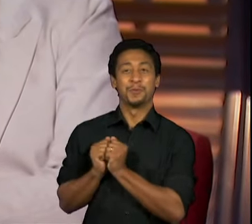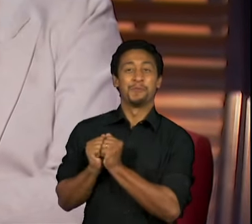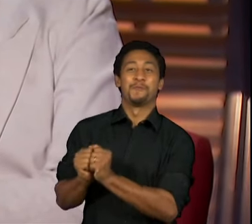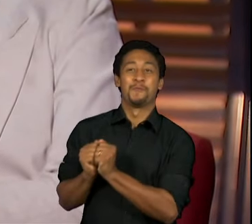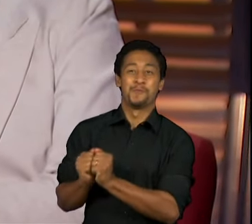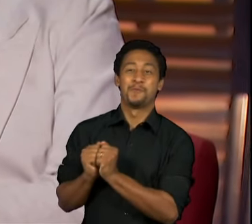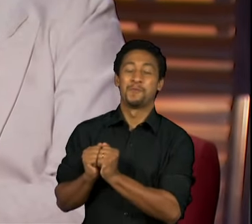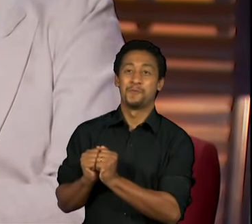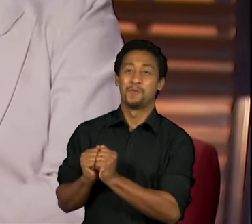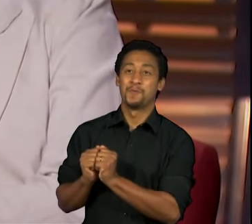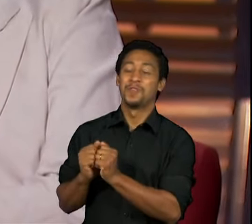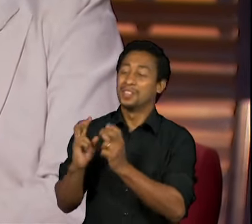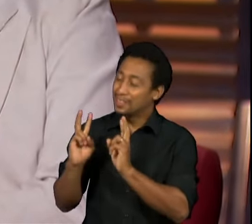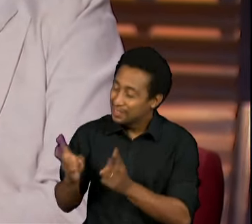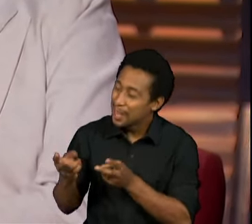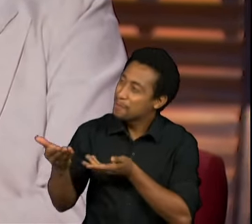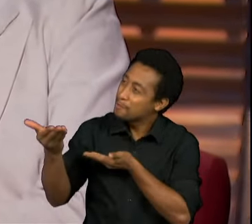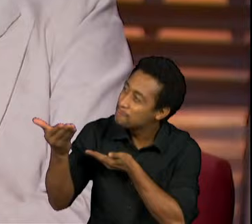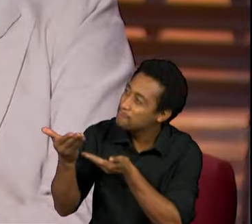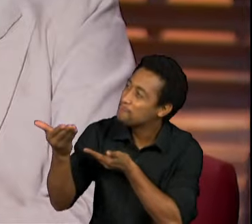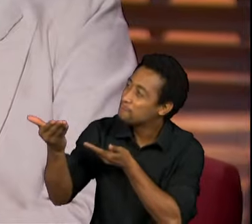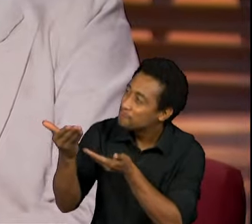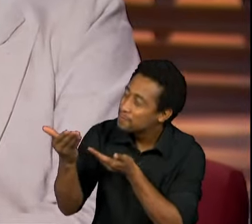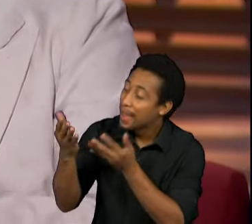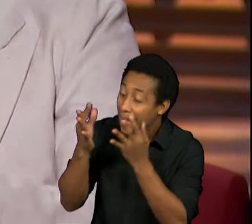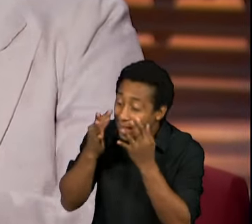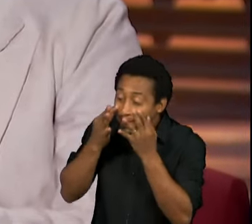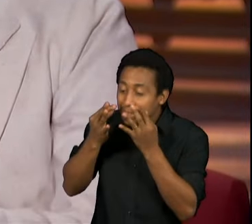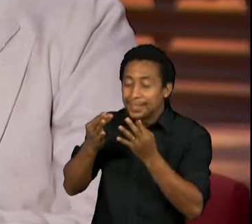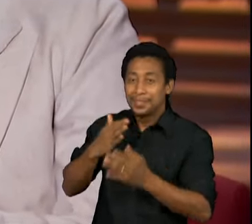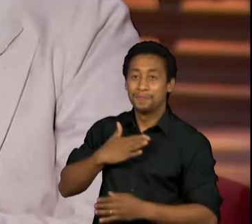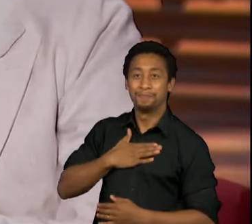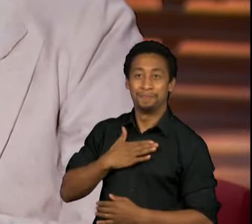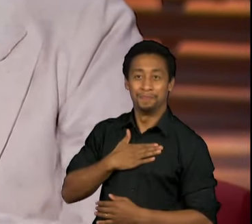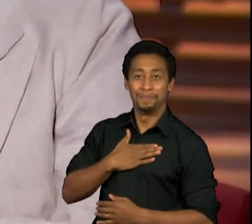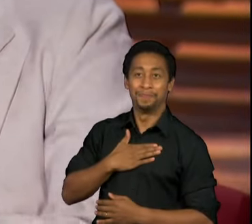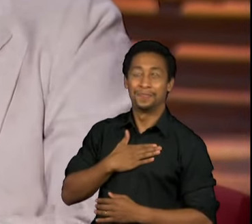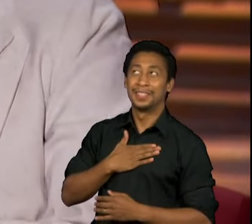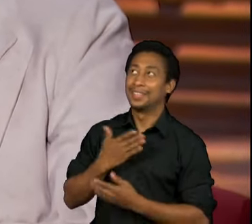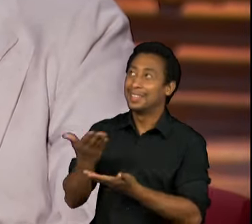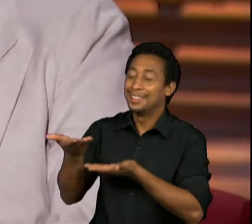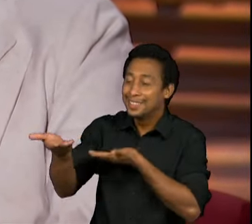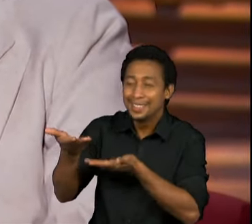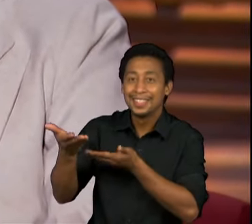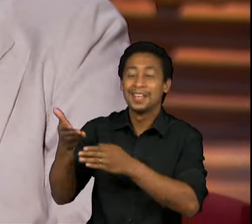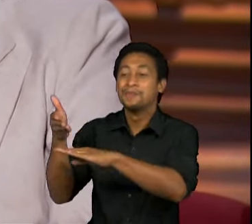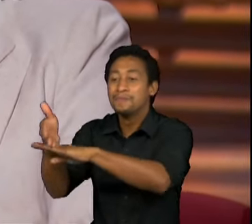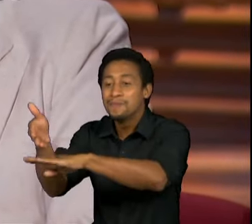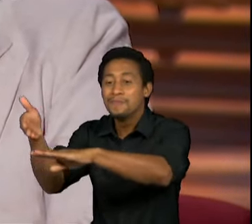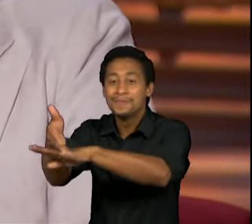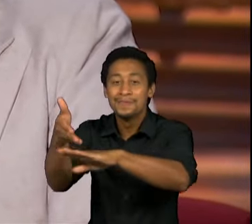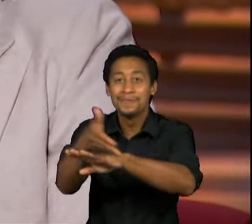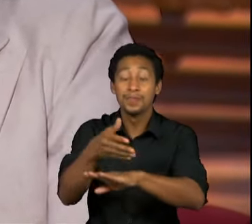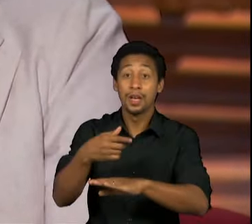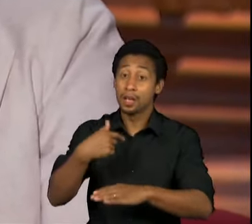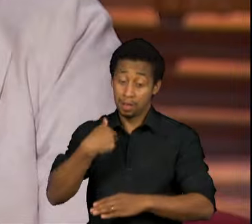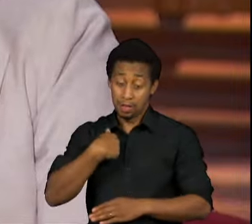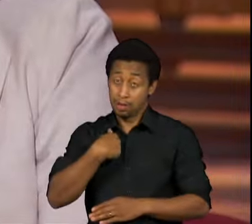atencioso ele ele que me despertou o gosto pela leitura ele liga para gente quando a gente ainda não sabia ler